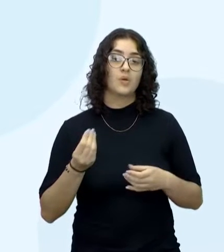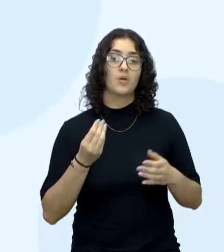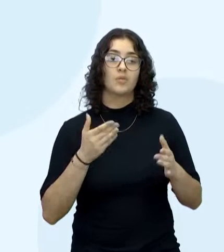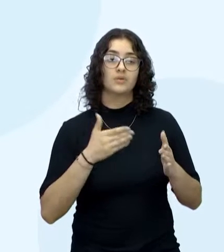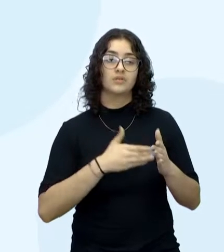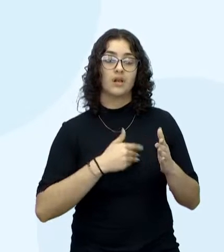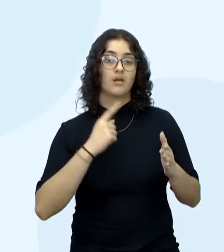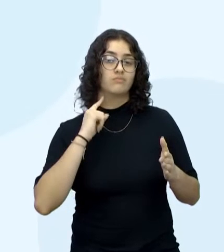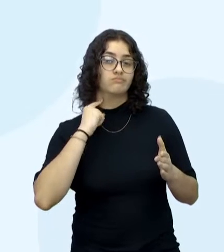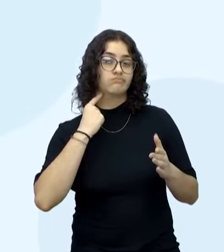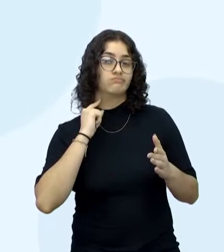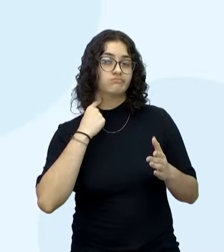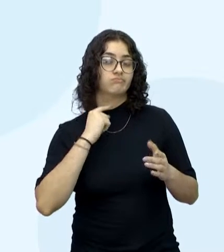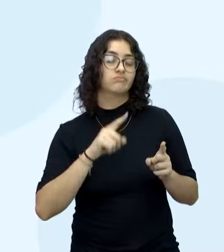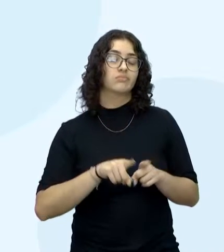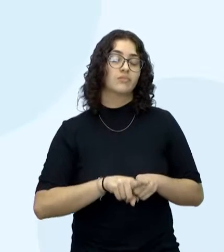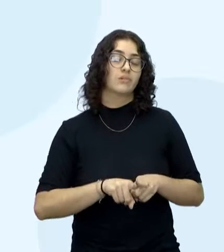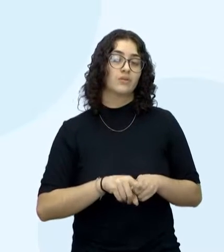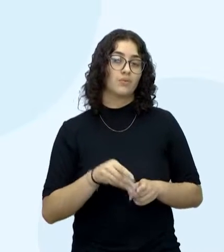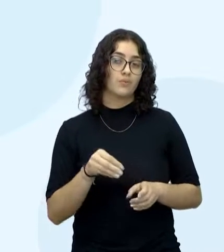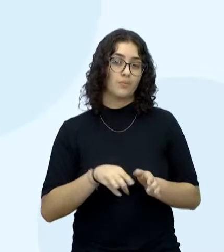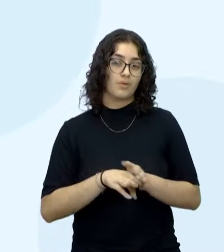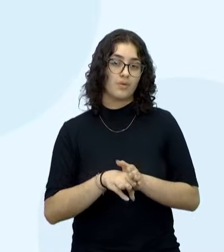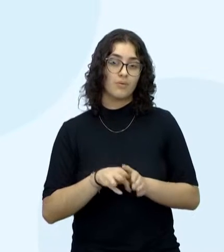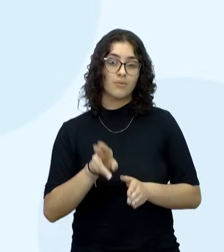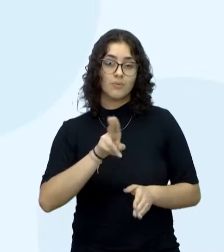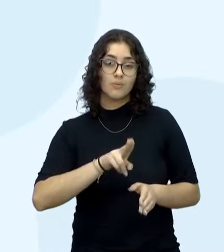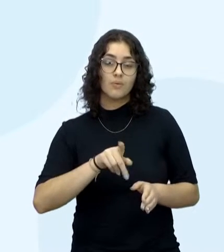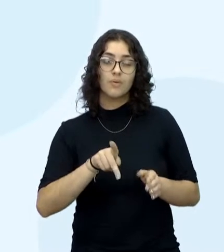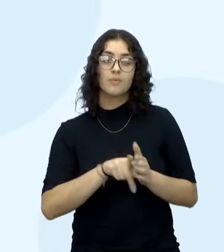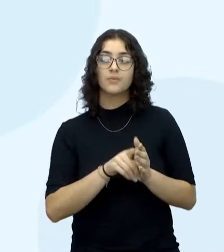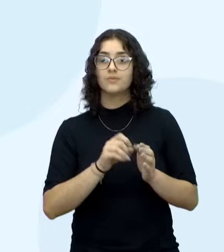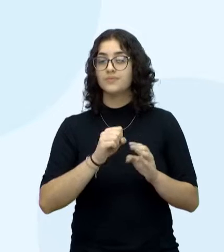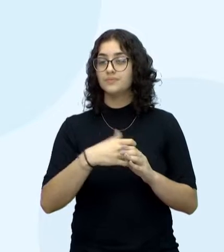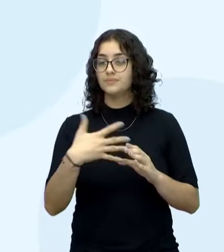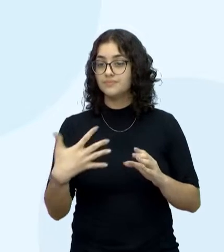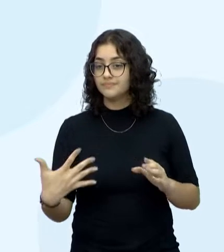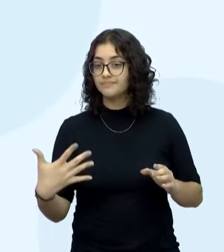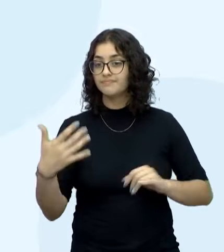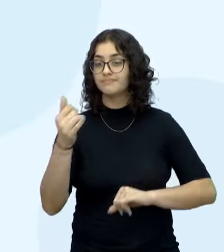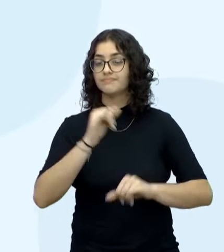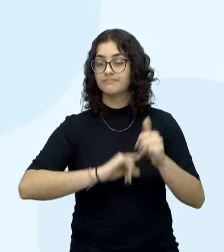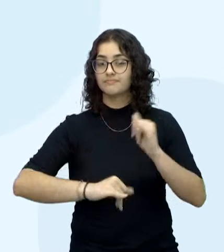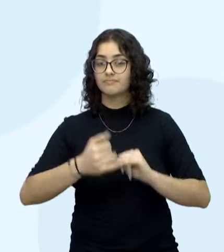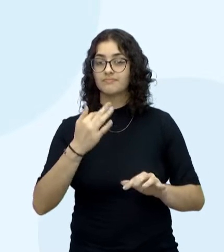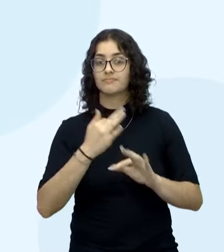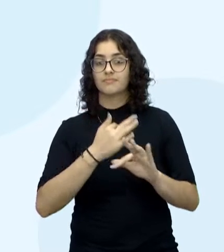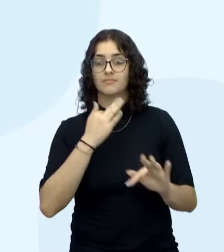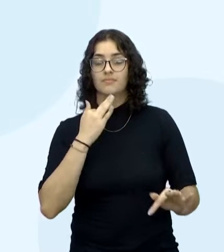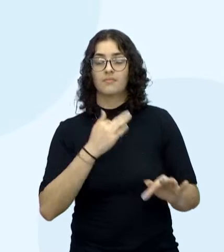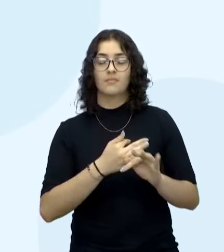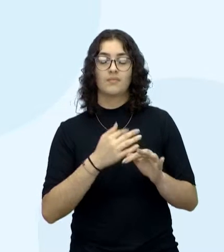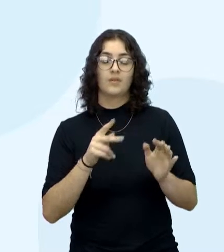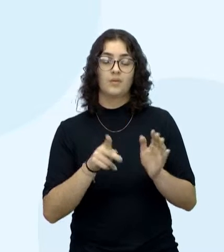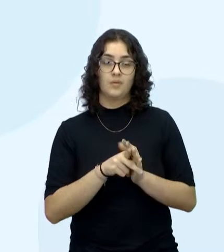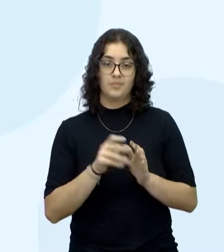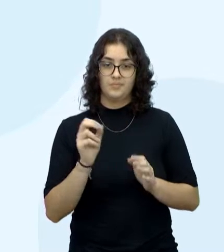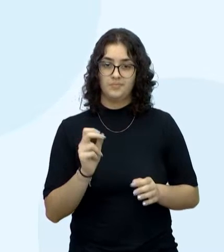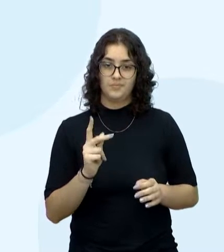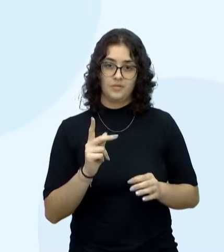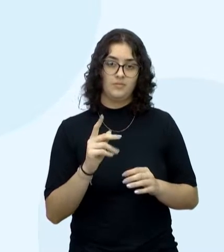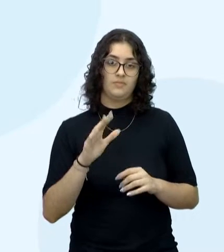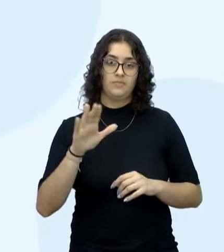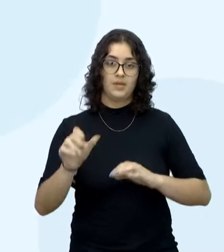de poluentes e o método a ser utilizado depende das características físicas, químicas e biológicas daquele resíduo que está